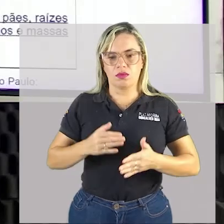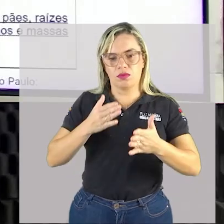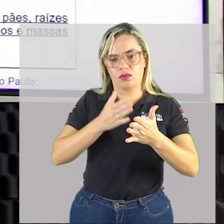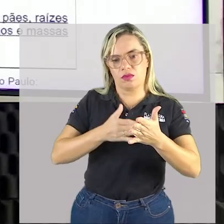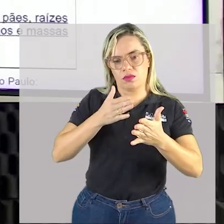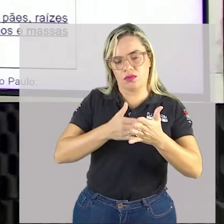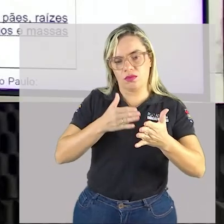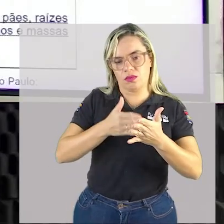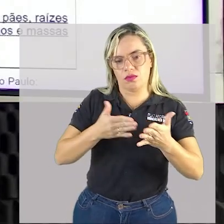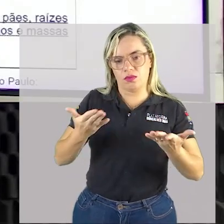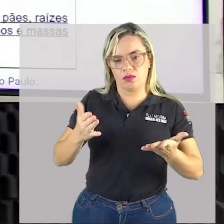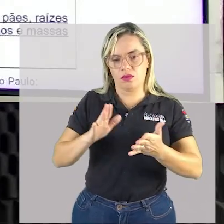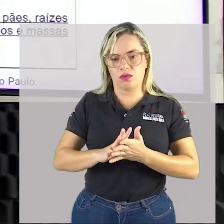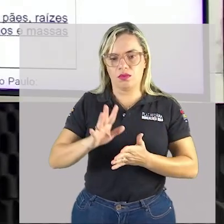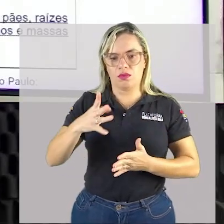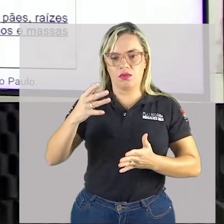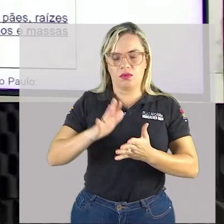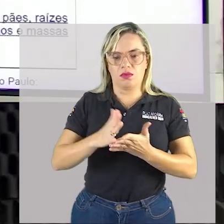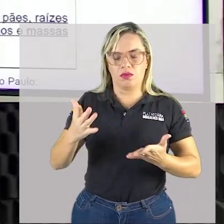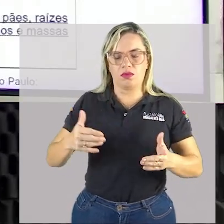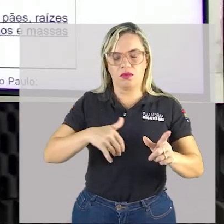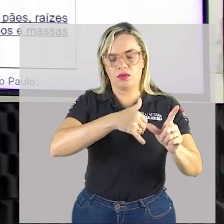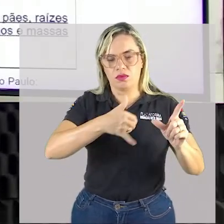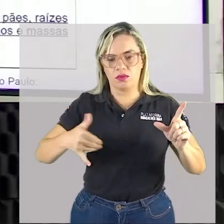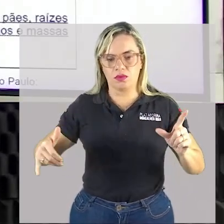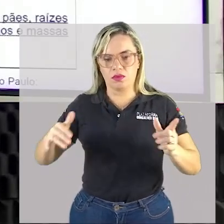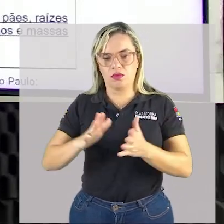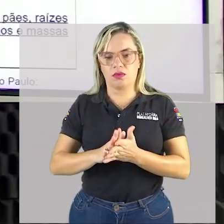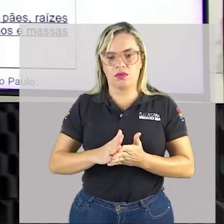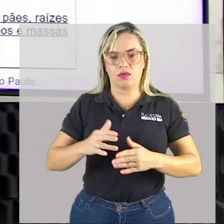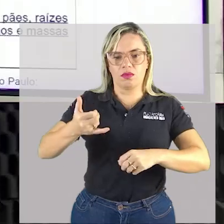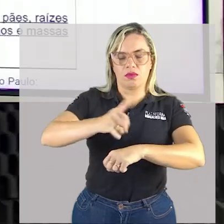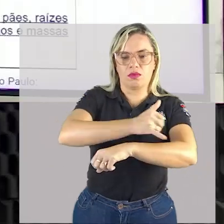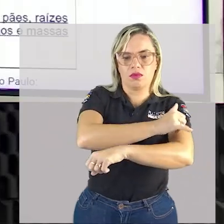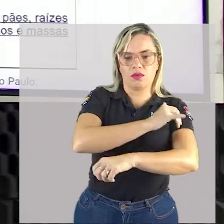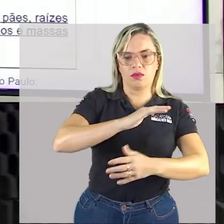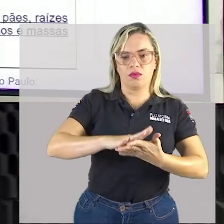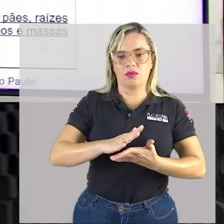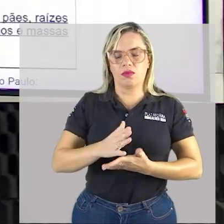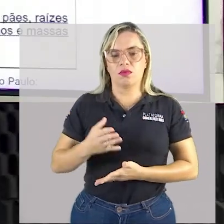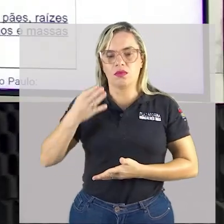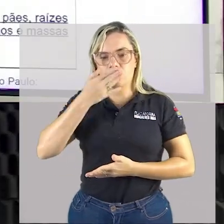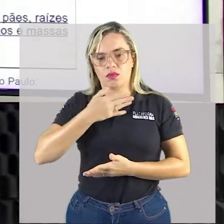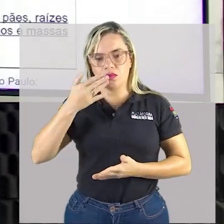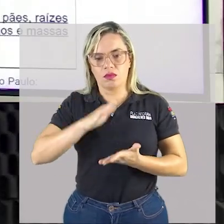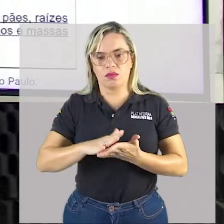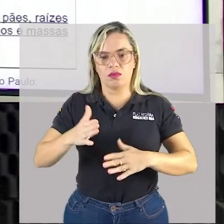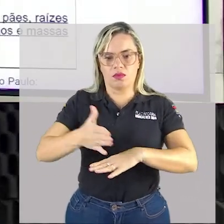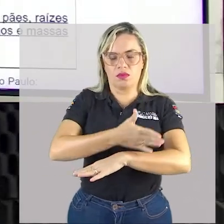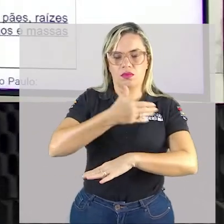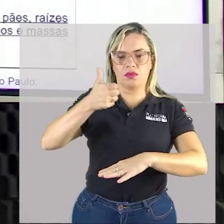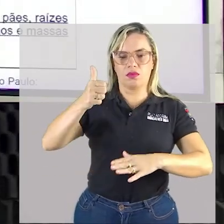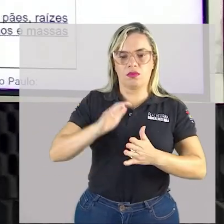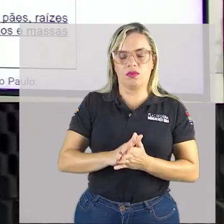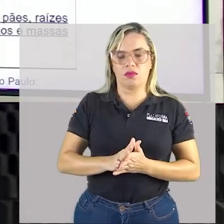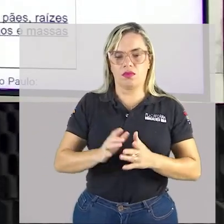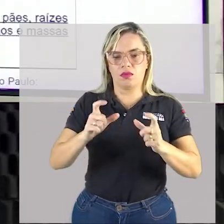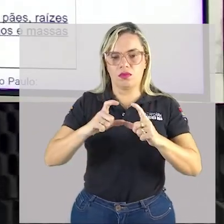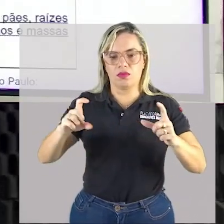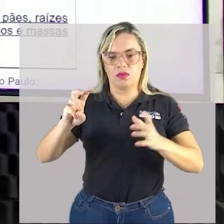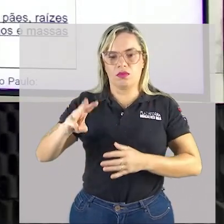isso aqui, ó, lipídios, gorduras e açúcares, melhorar isso aqui, ó,